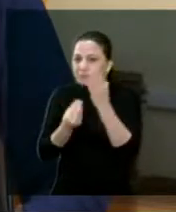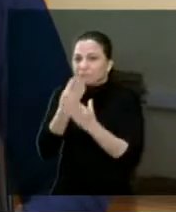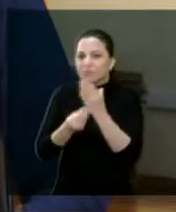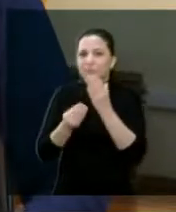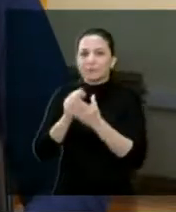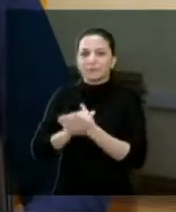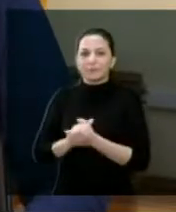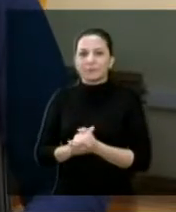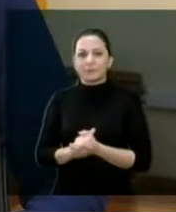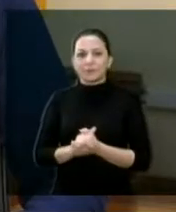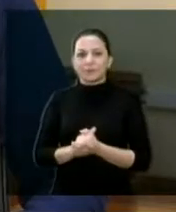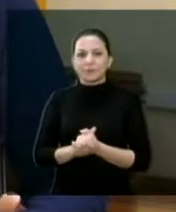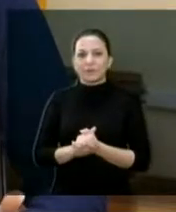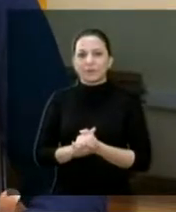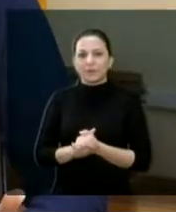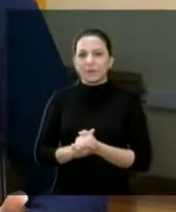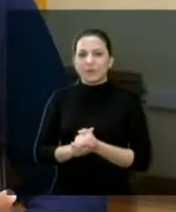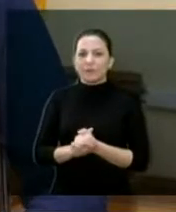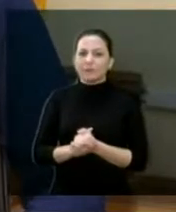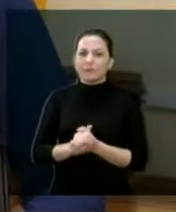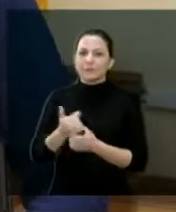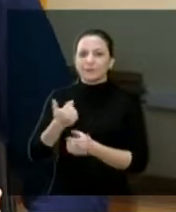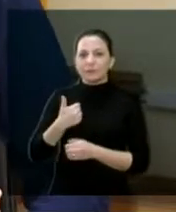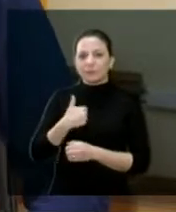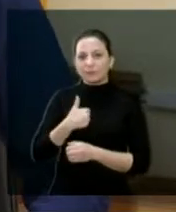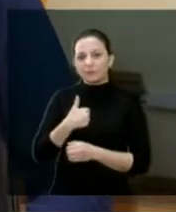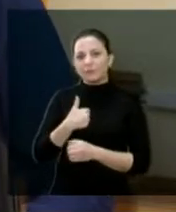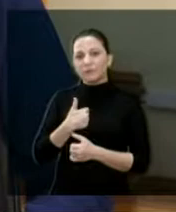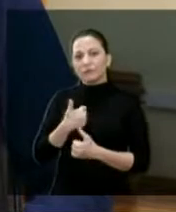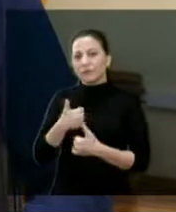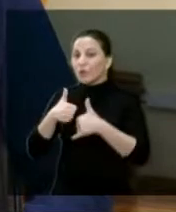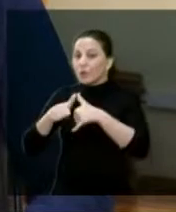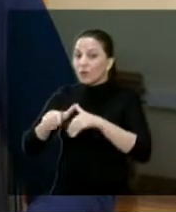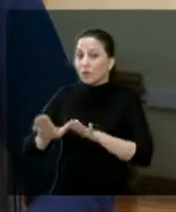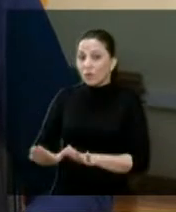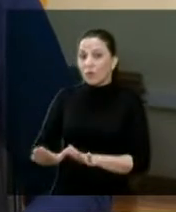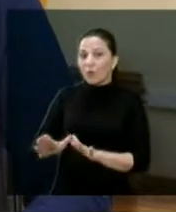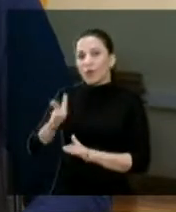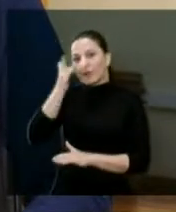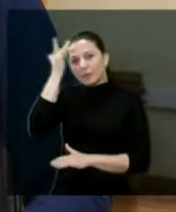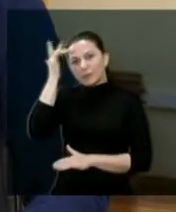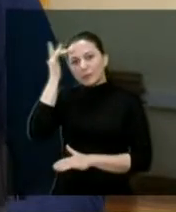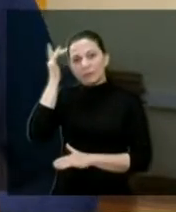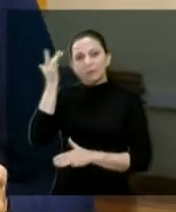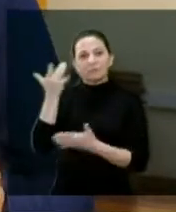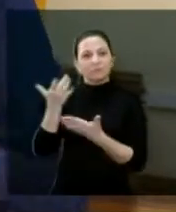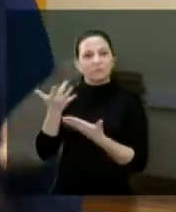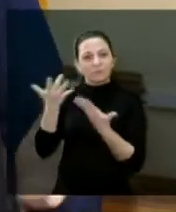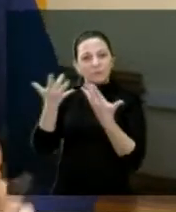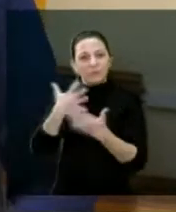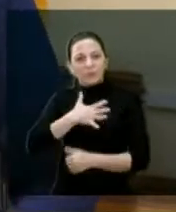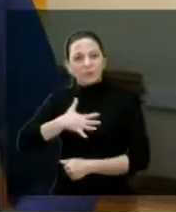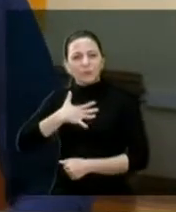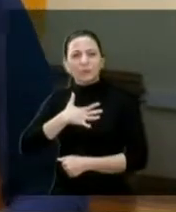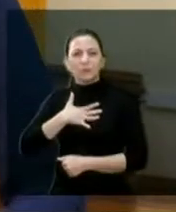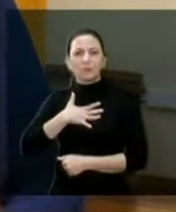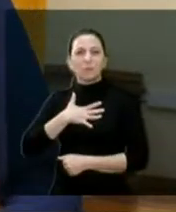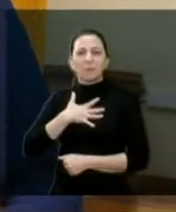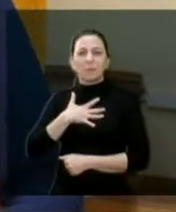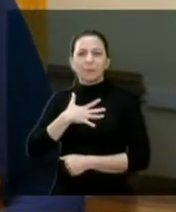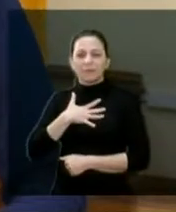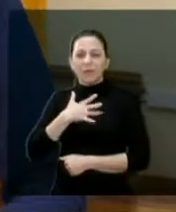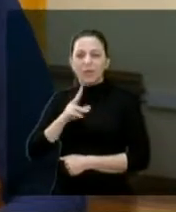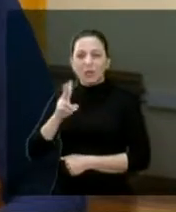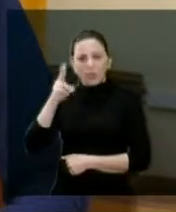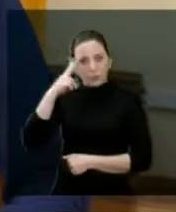Bom, aquilo ficou, levei para o Peri Medina, o Carlos Aiello, o Segura, eles ficaram meio assim, tá bom, vou pôr no ar. 2